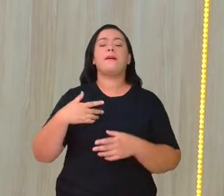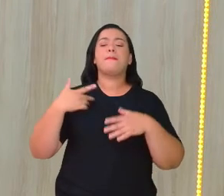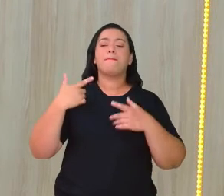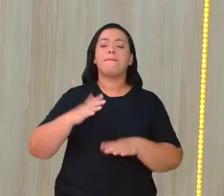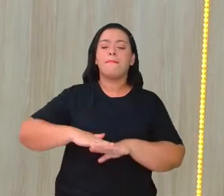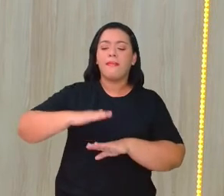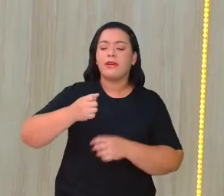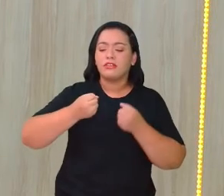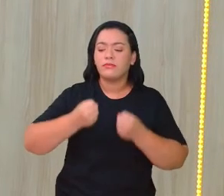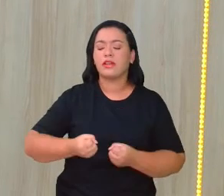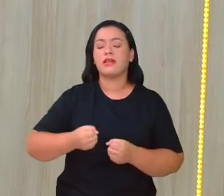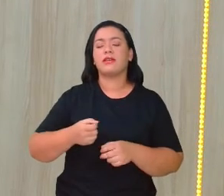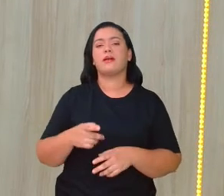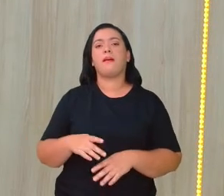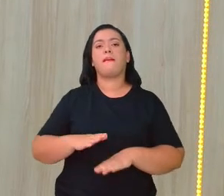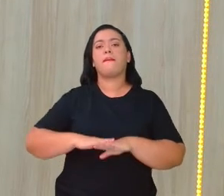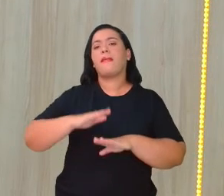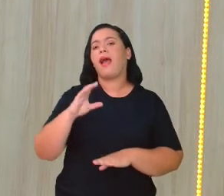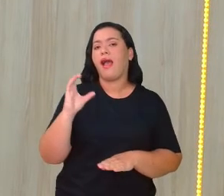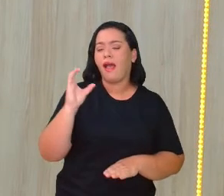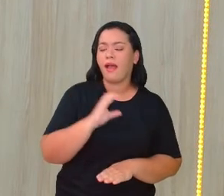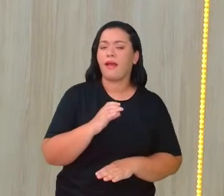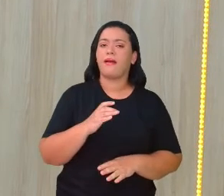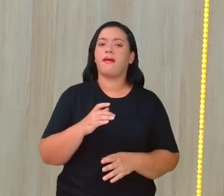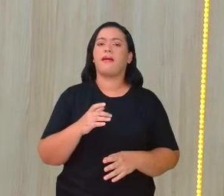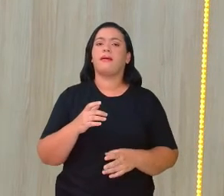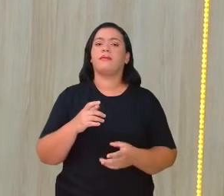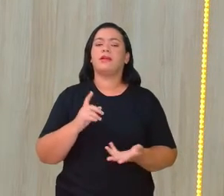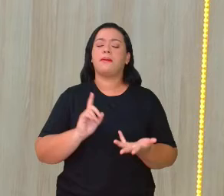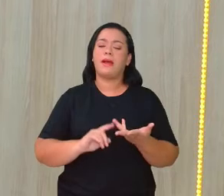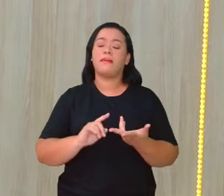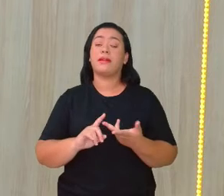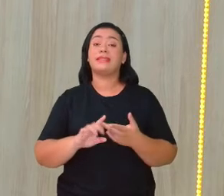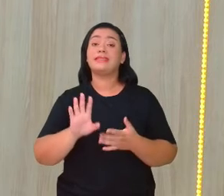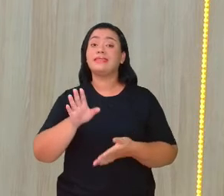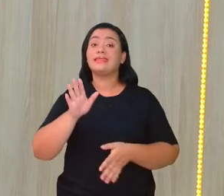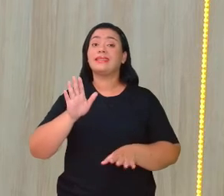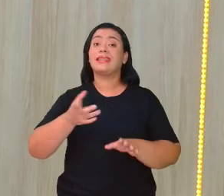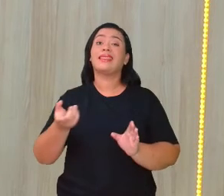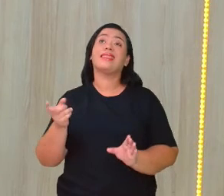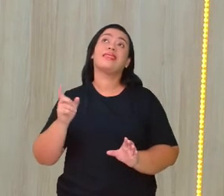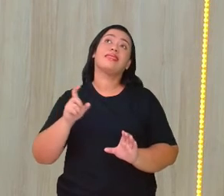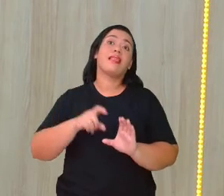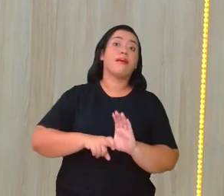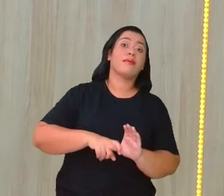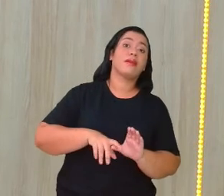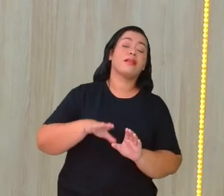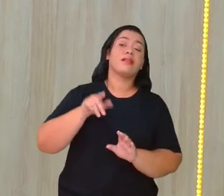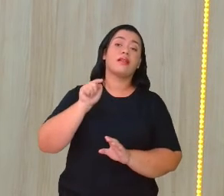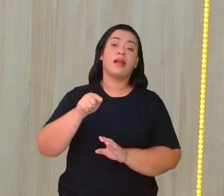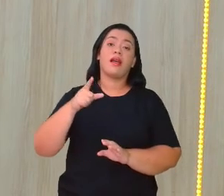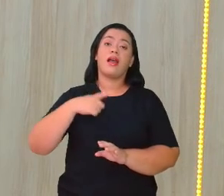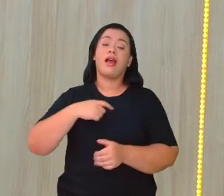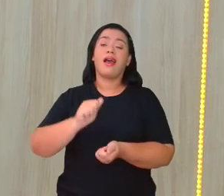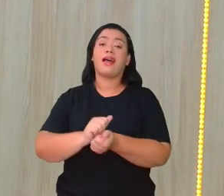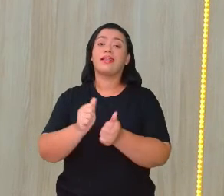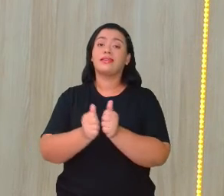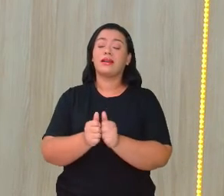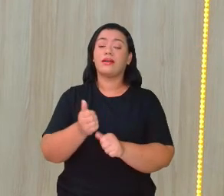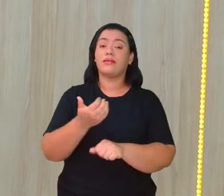na intensidade. Então, tudo isso vai depender da sua capacidade de adaptação